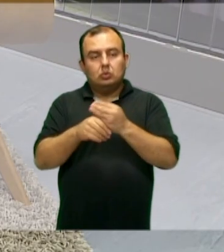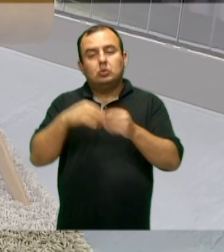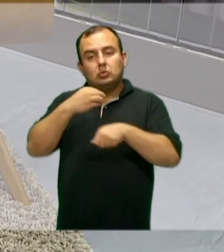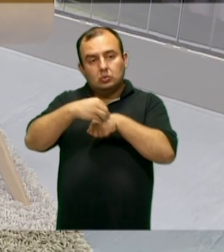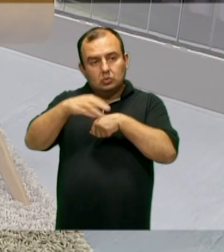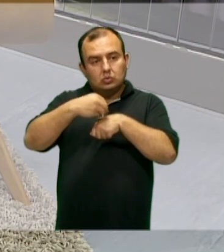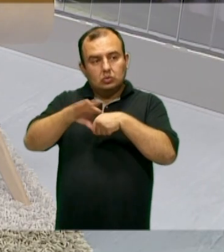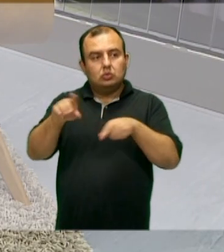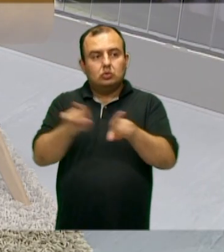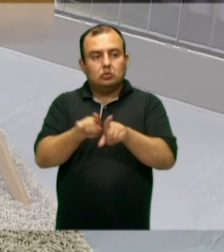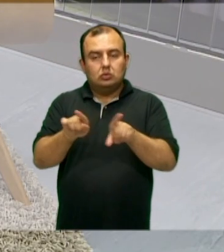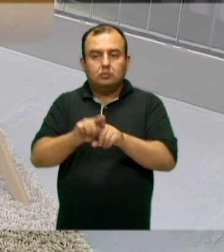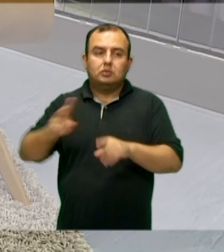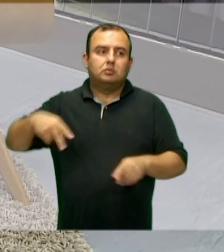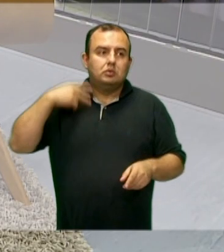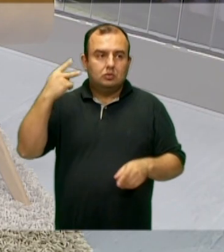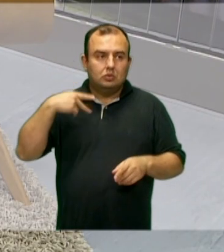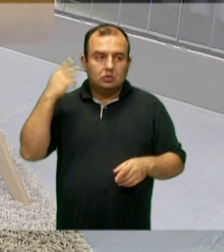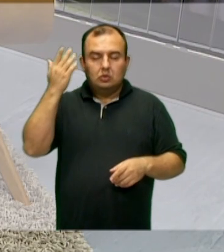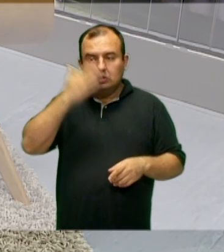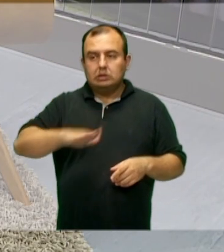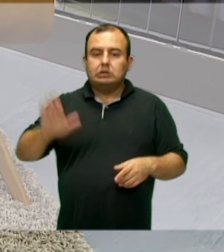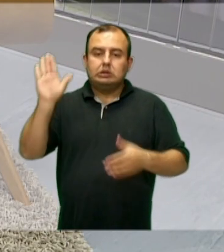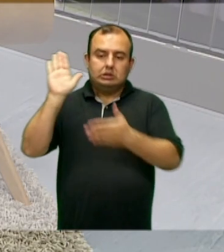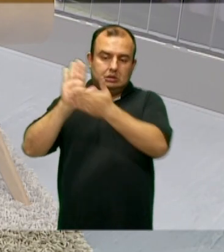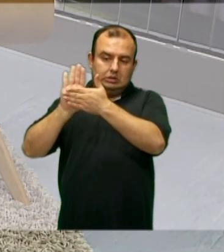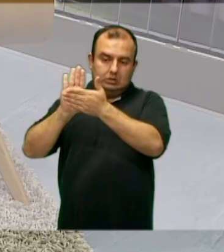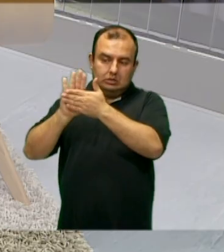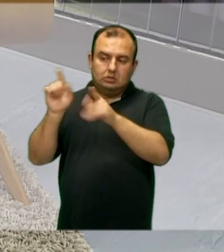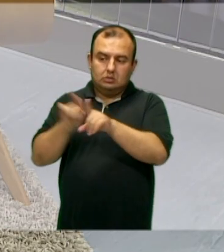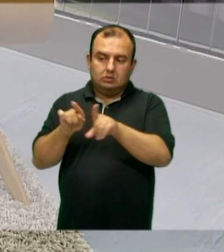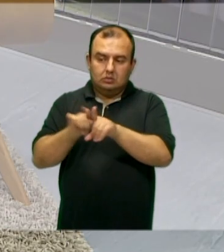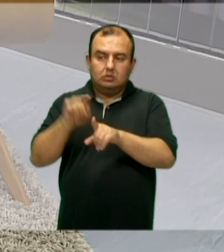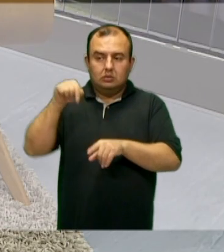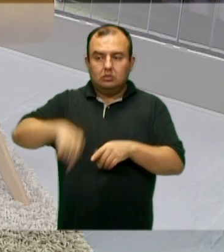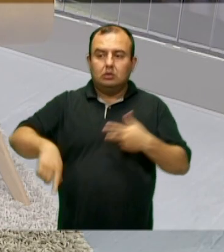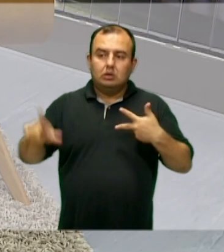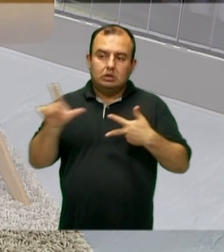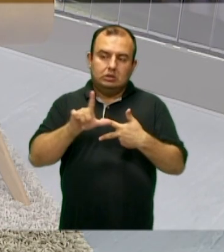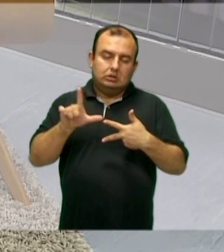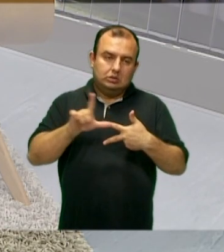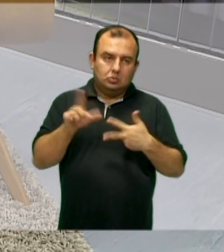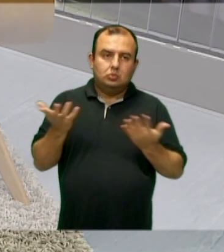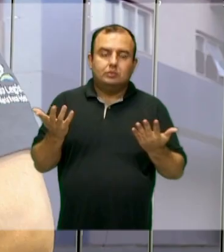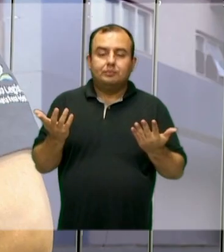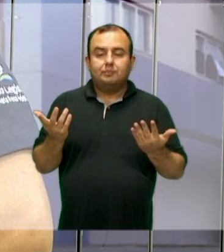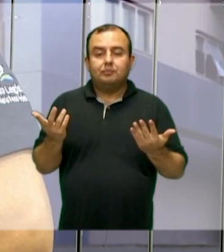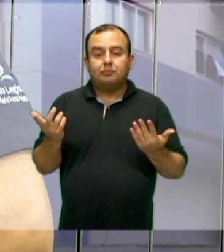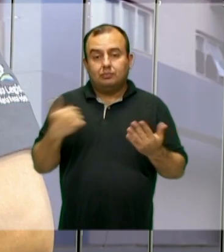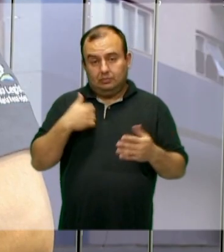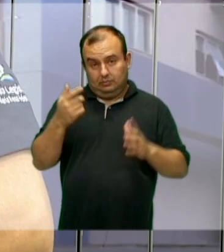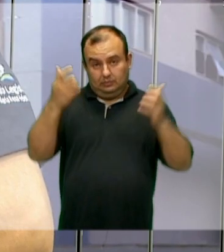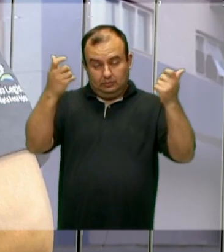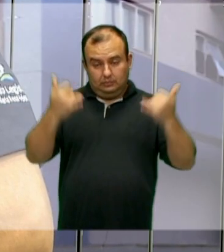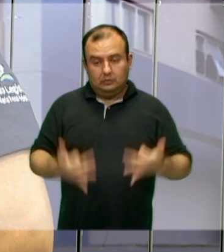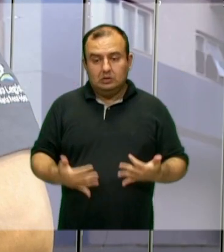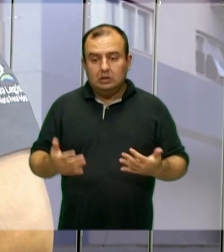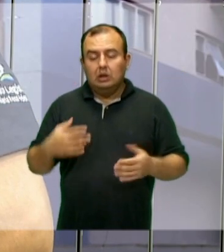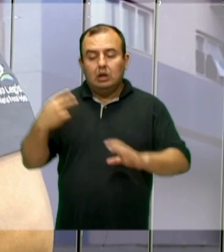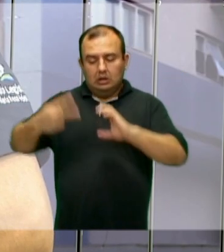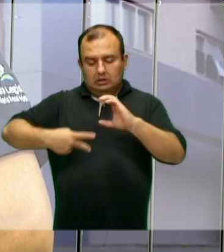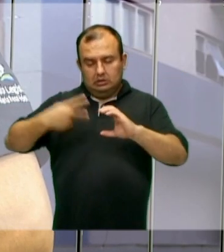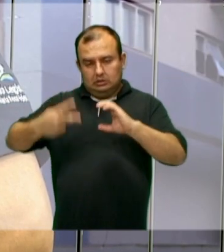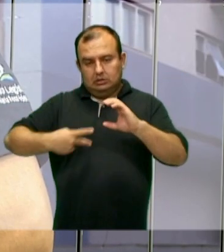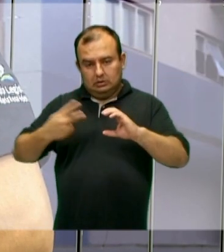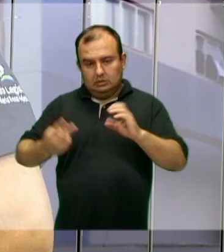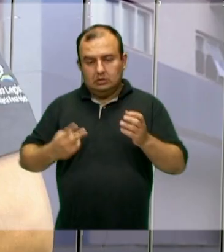sugestões para vereadores que se candidatem ou que já estão aqui na legislatura? Sim. Olha, em relação a isso, a Câmara Mirim, ela